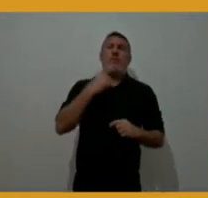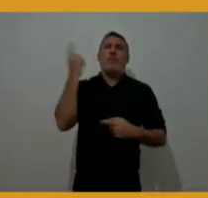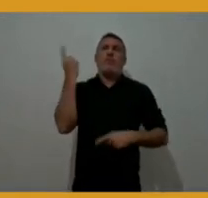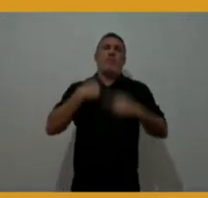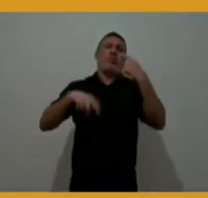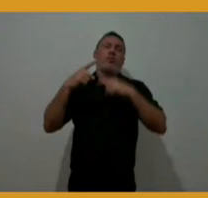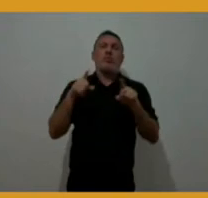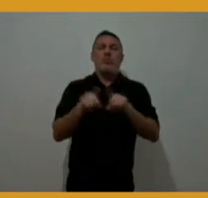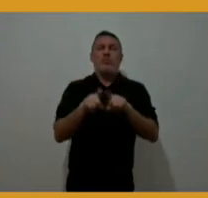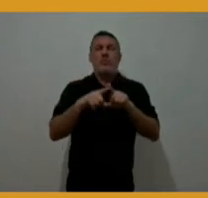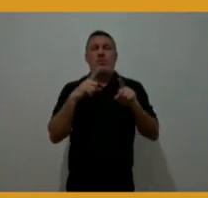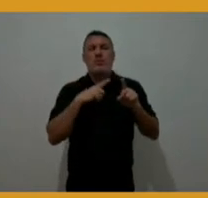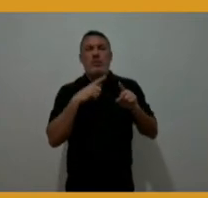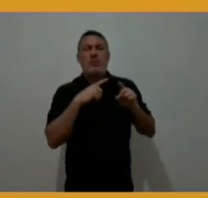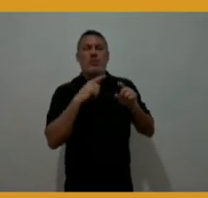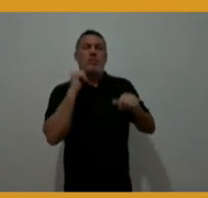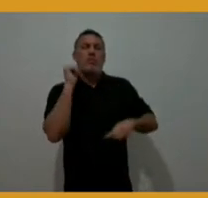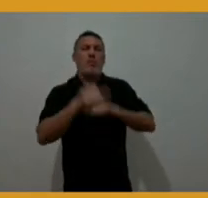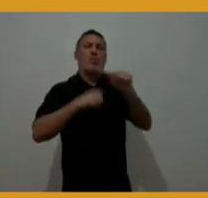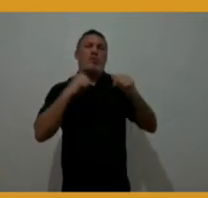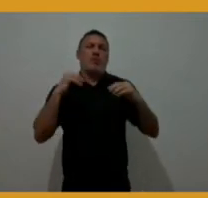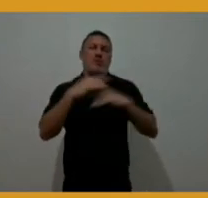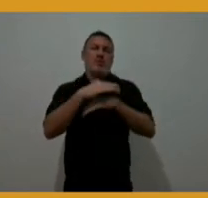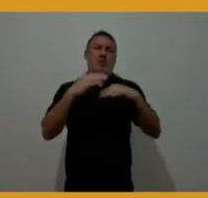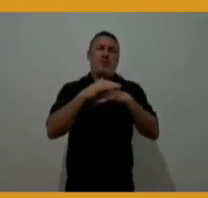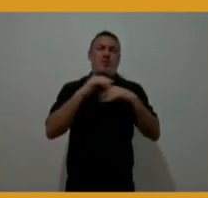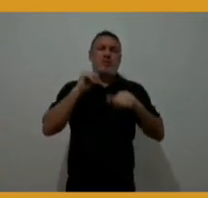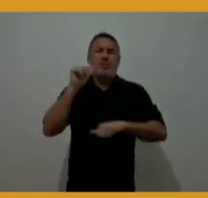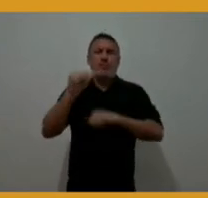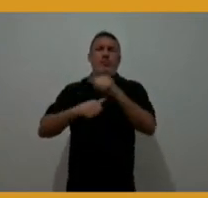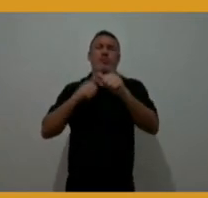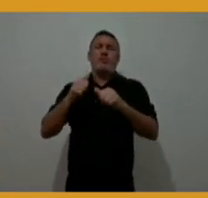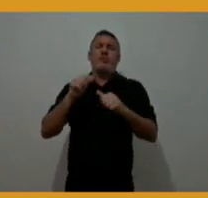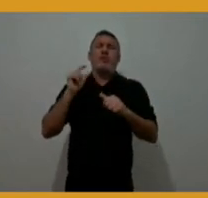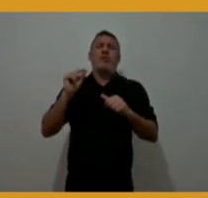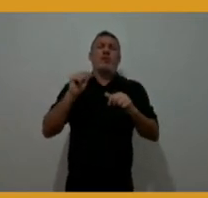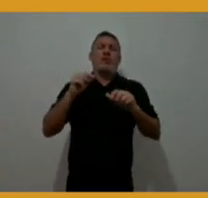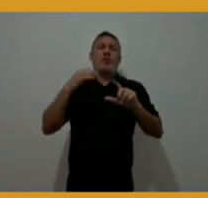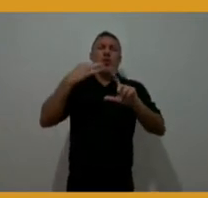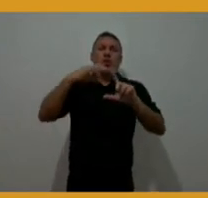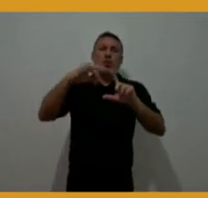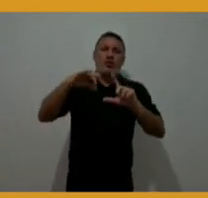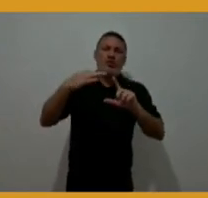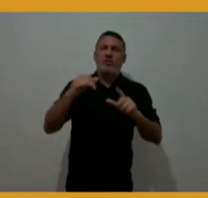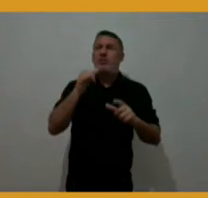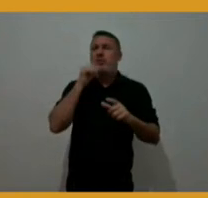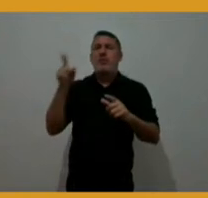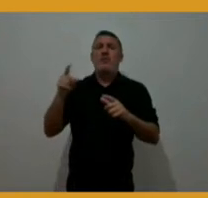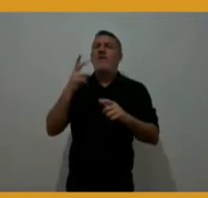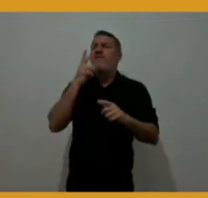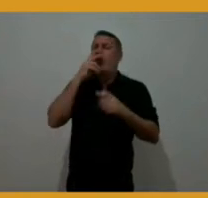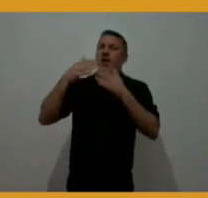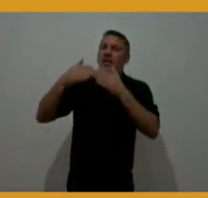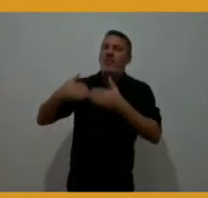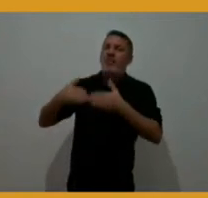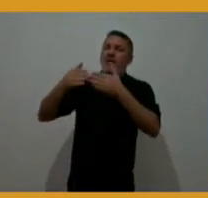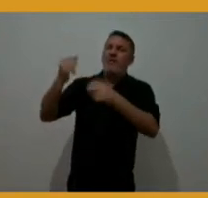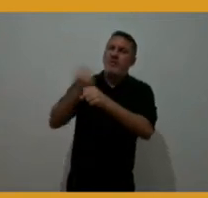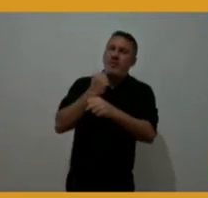as nossas cidades, investindo em logística, como na construção do Porto de Vitória e do nosso sistema